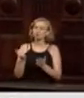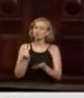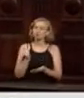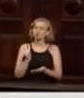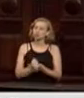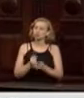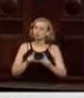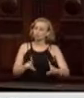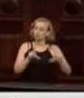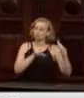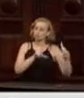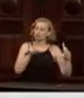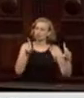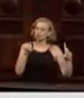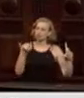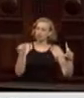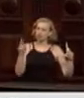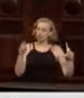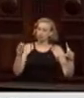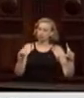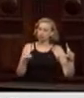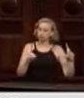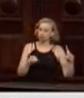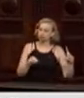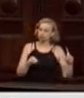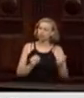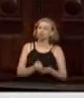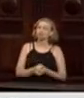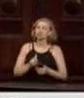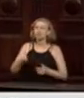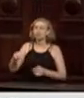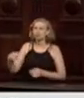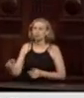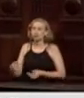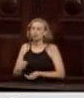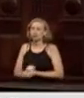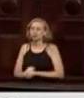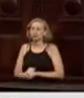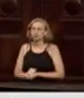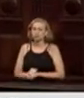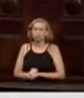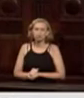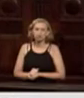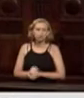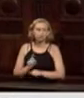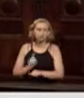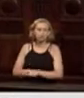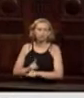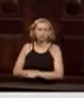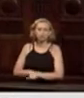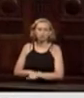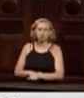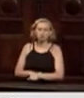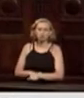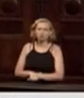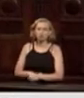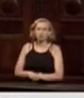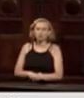Oficial e depois, na hora de montar a CPI, enfrentamos um impasse. porque o presidente dessa casa, Jorge